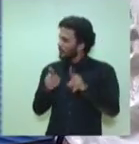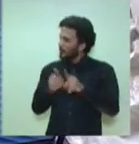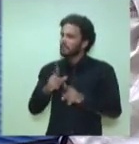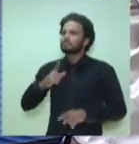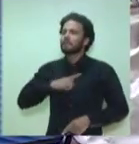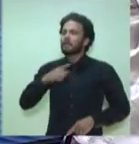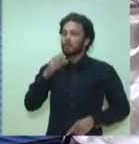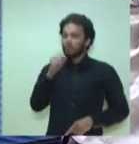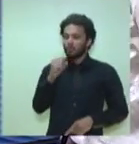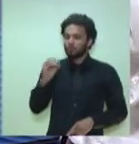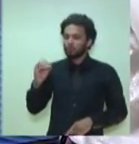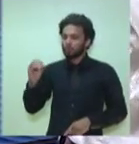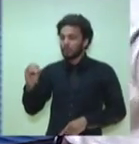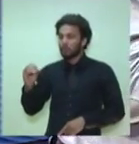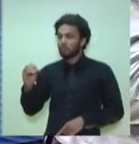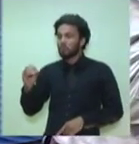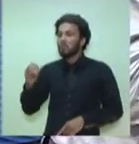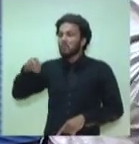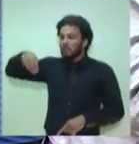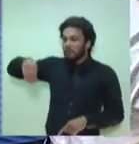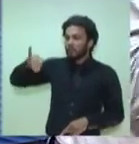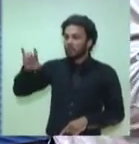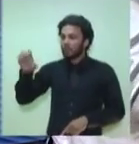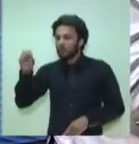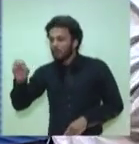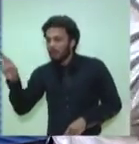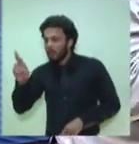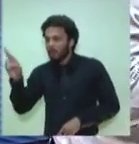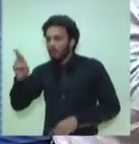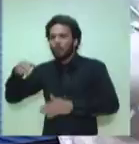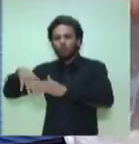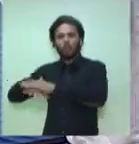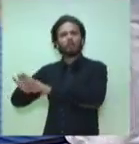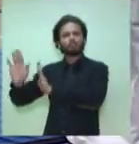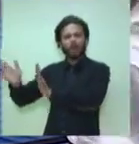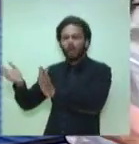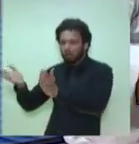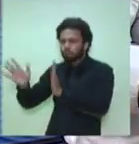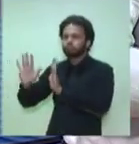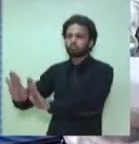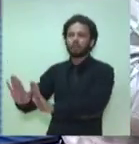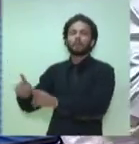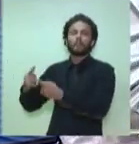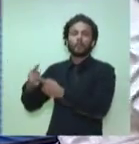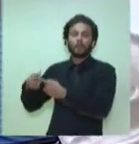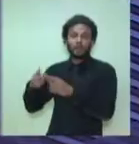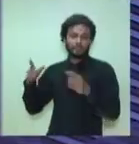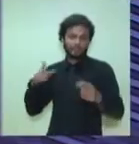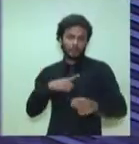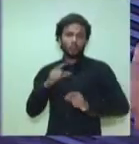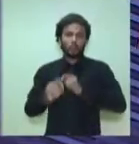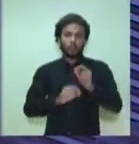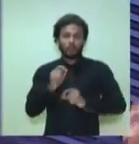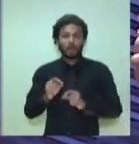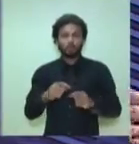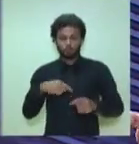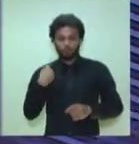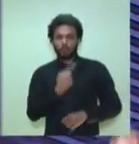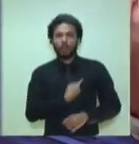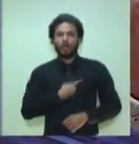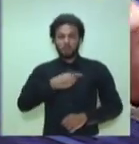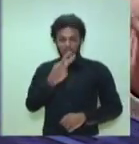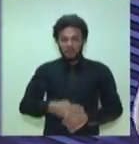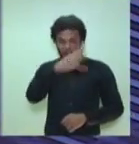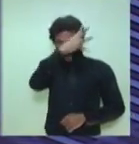de 840 milhões em caixa, porque fizemos a saúde, que foi premiada agora como uma das 3 melhores